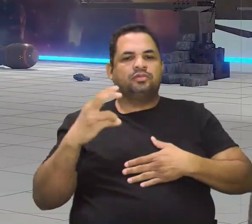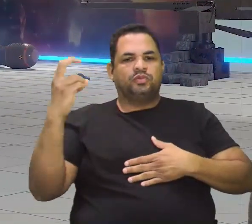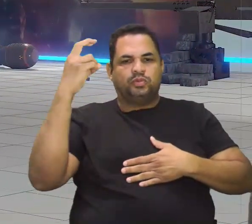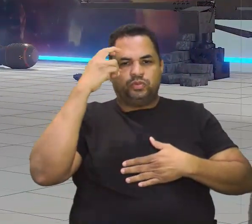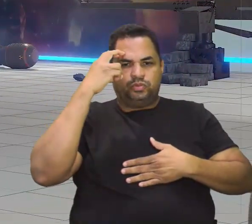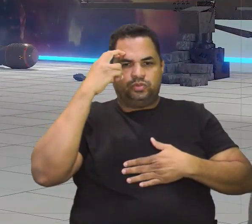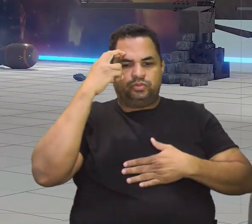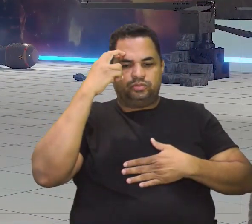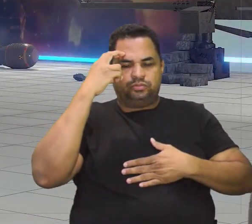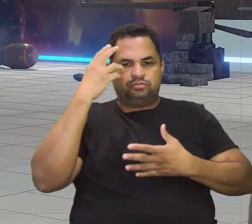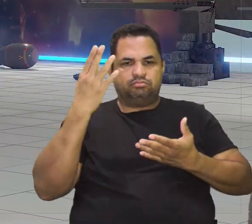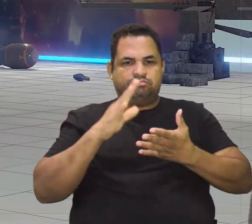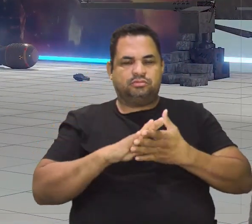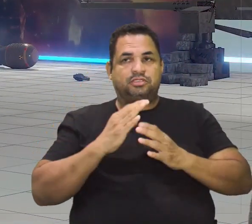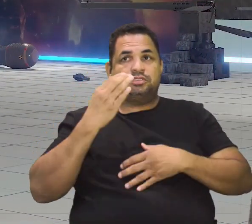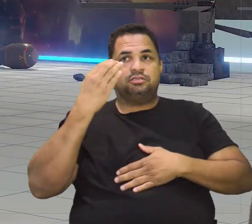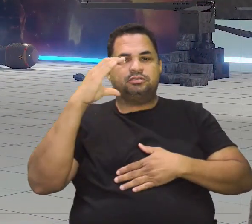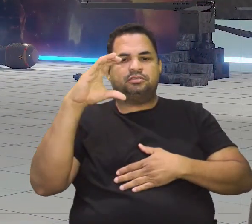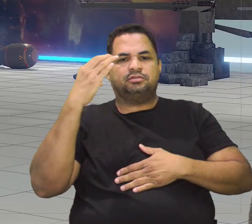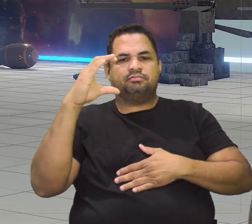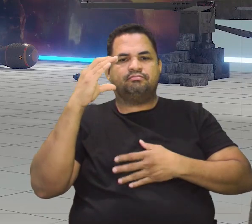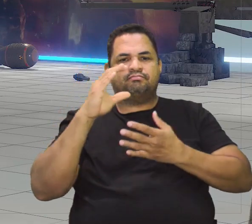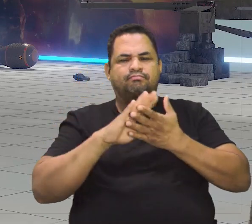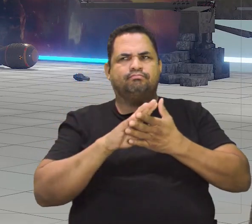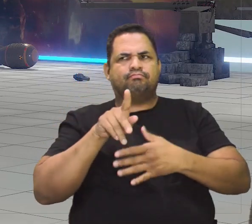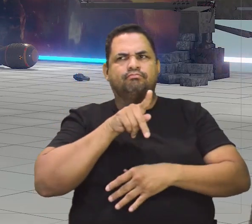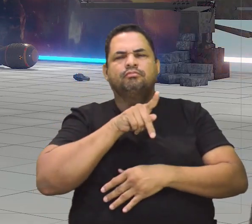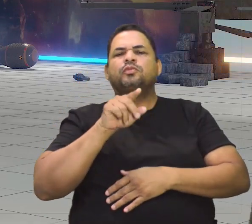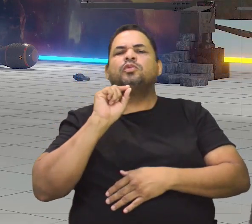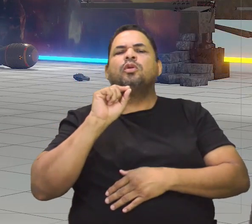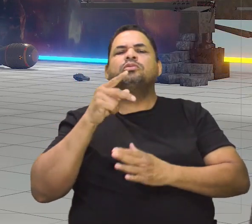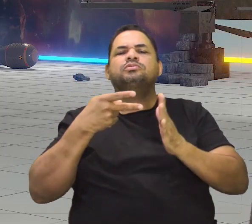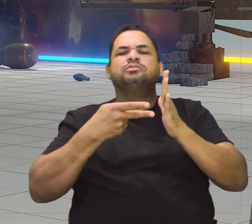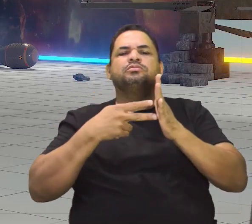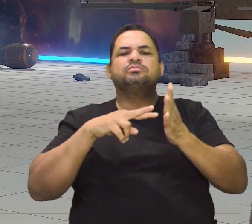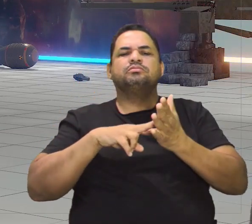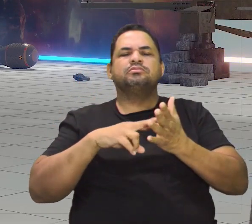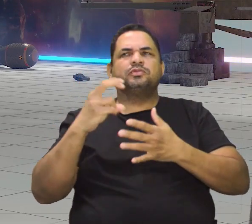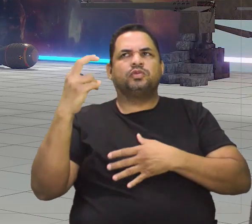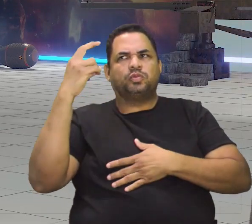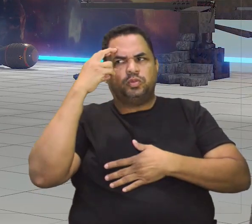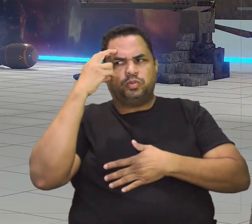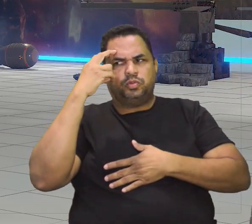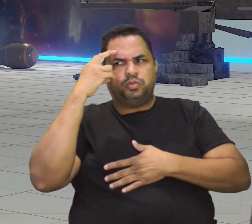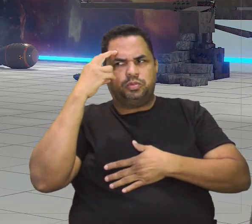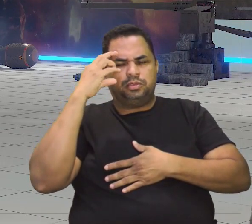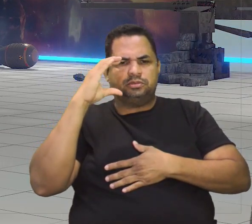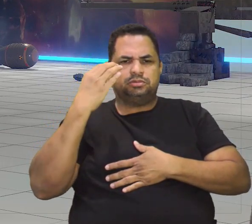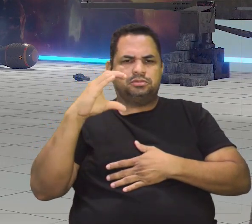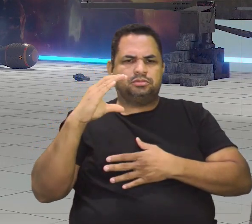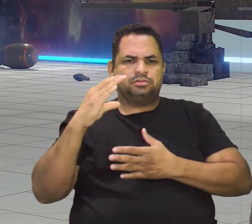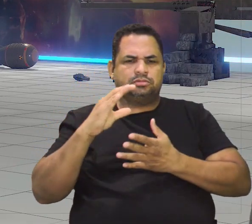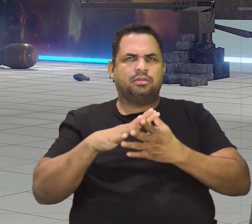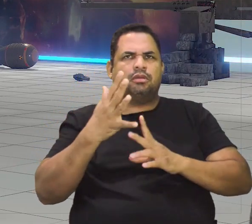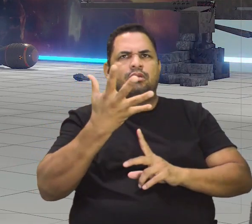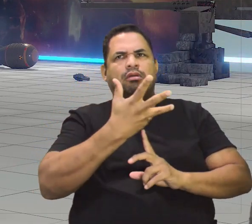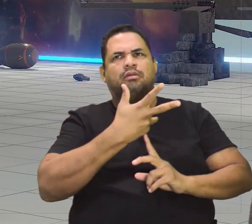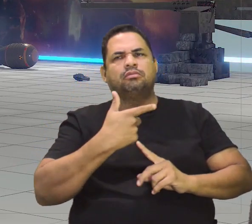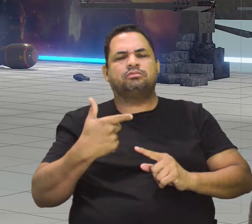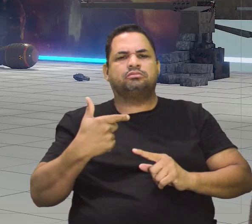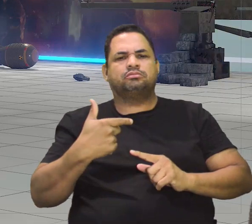cultural e renascimento científico. Professor, o que é isso? Cultura, ciência, arte,